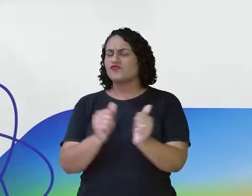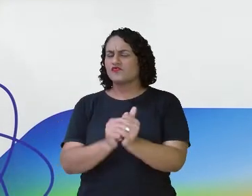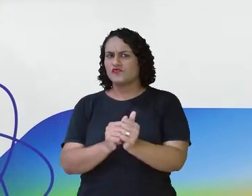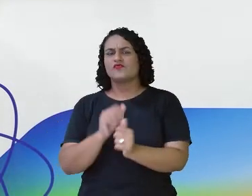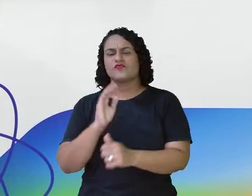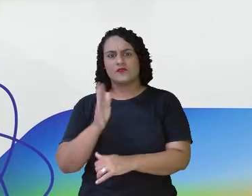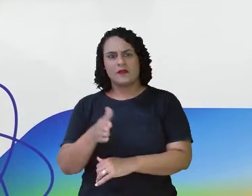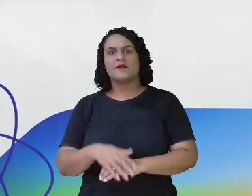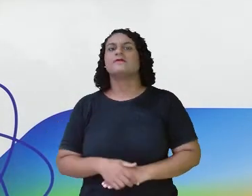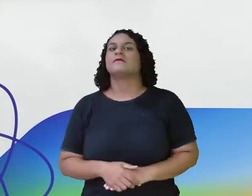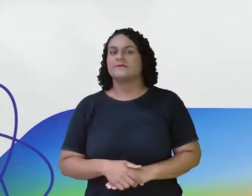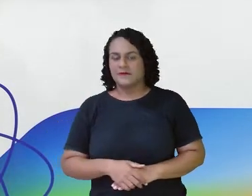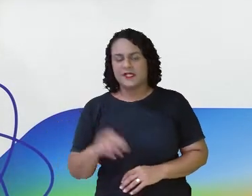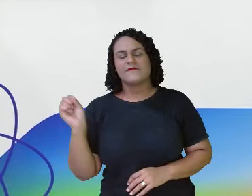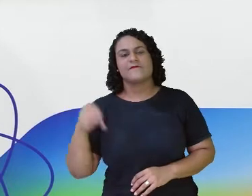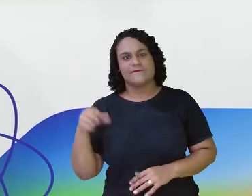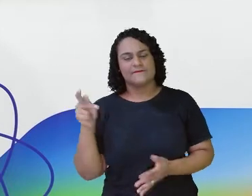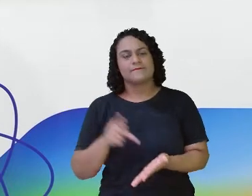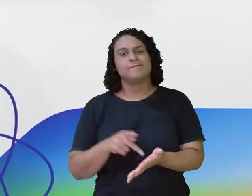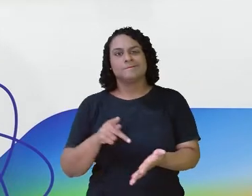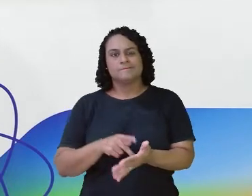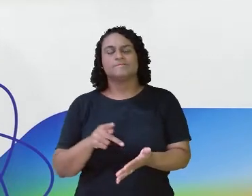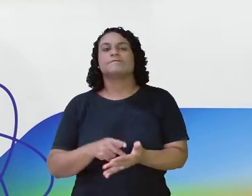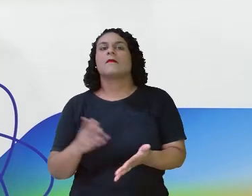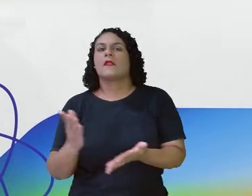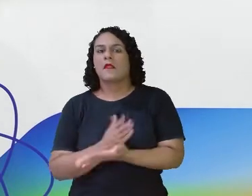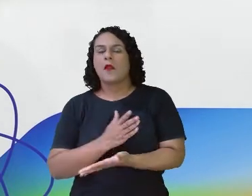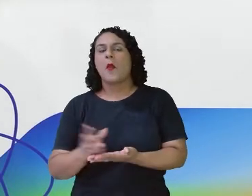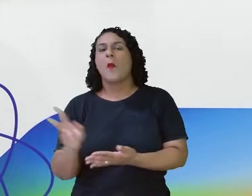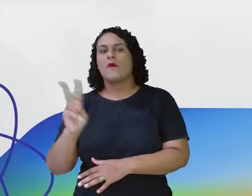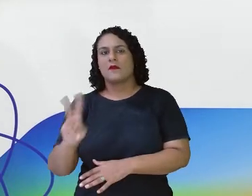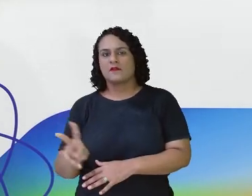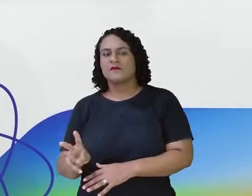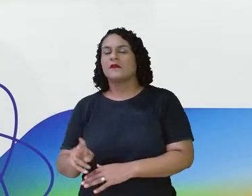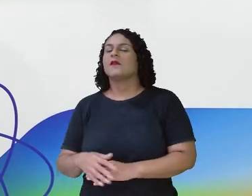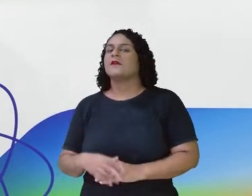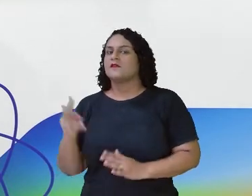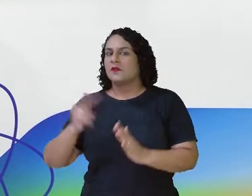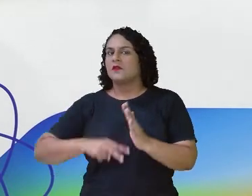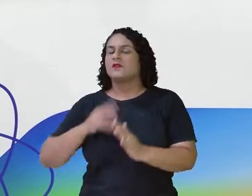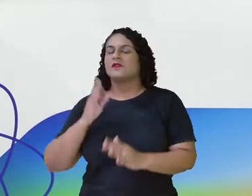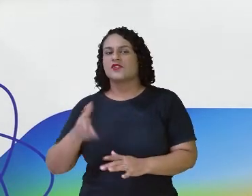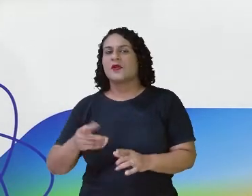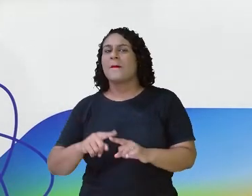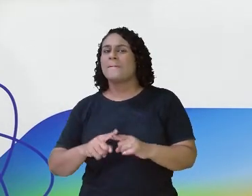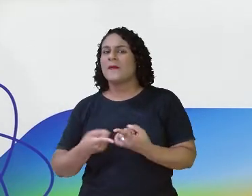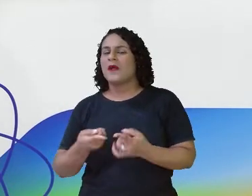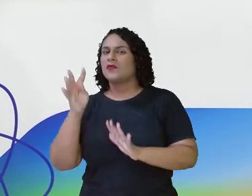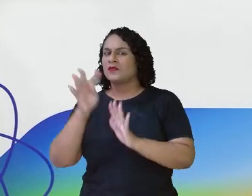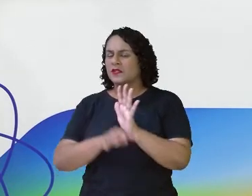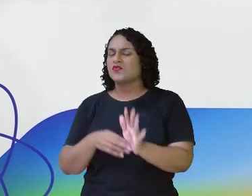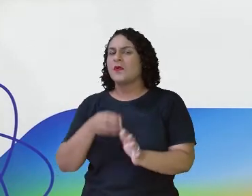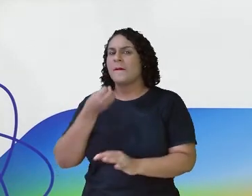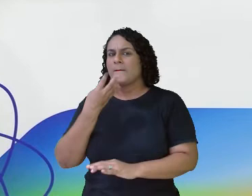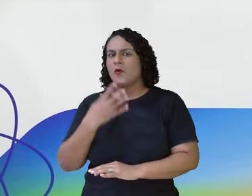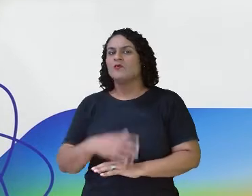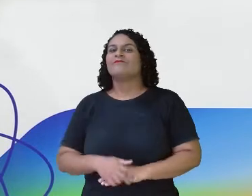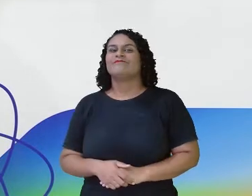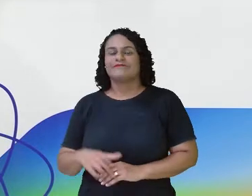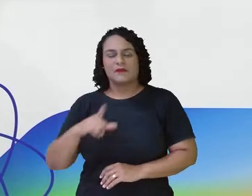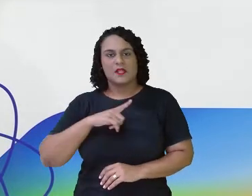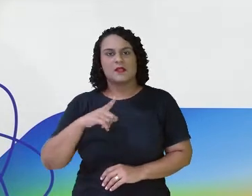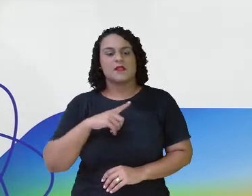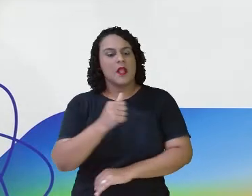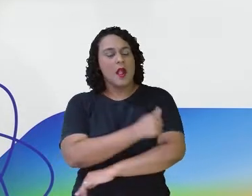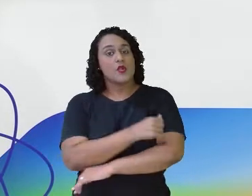lemos esse texto em algumas aulas, mas foi um texto que caiu no agrado, não é? E outra coisa, teve gente que não leu com a gente, então